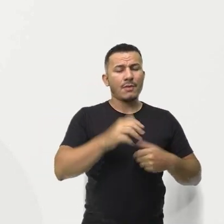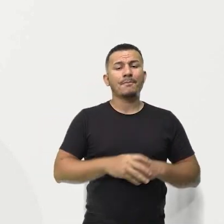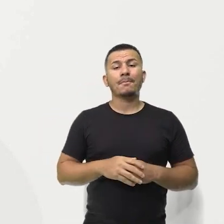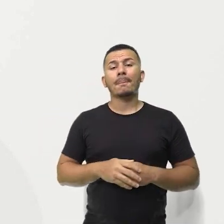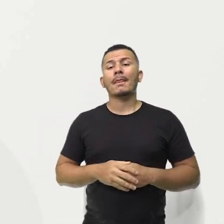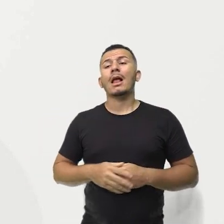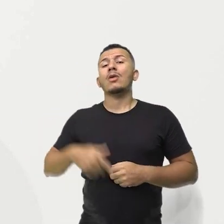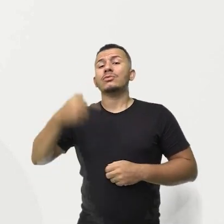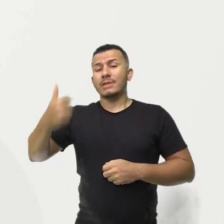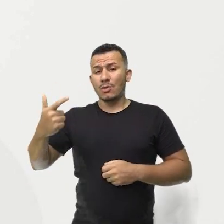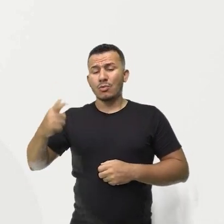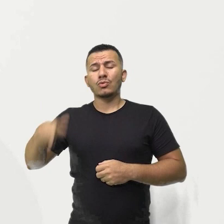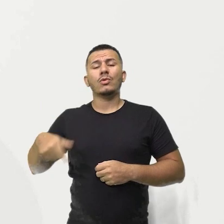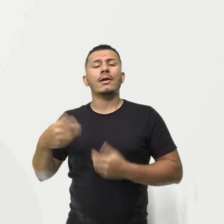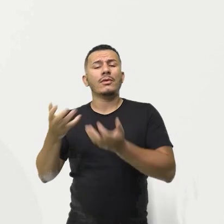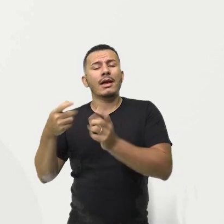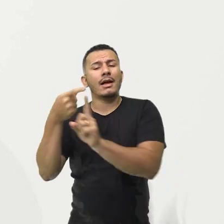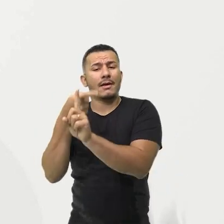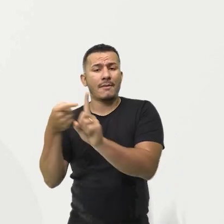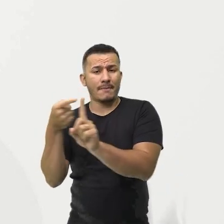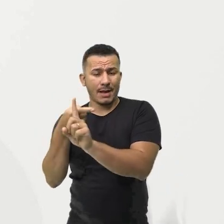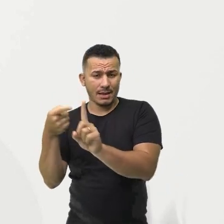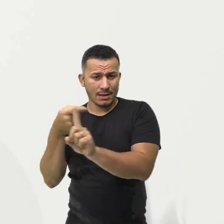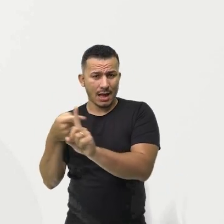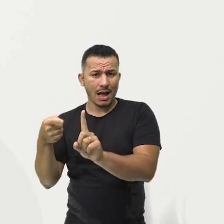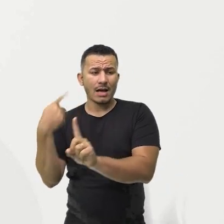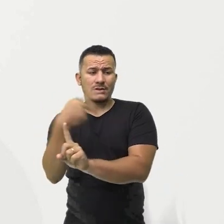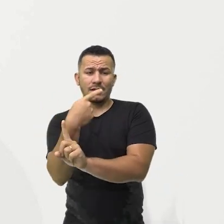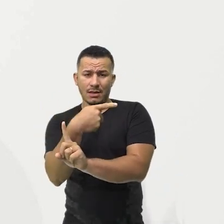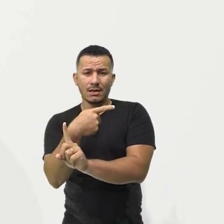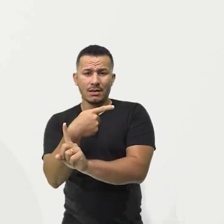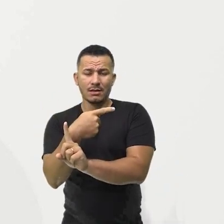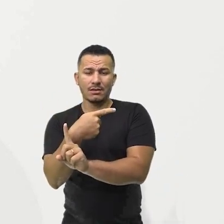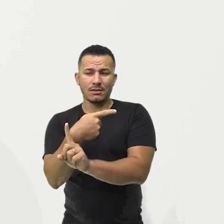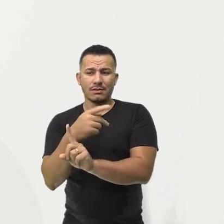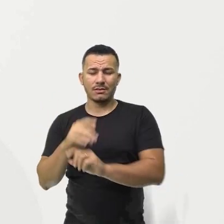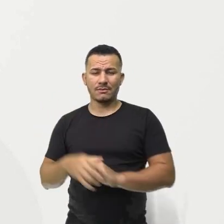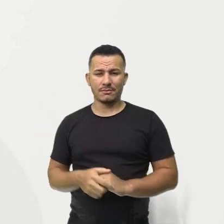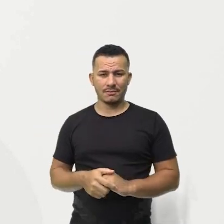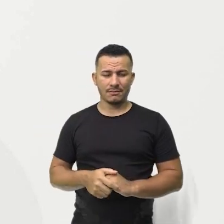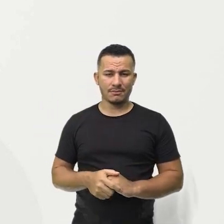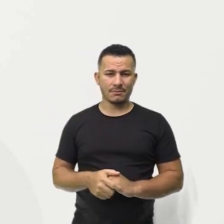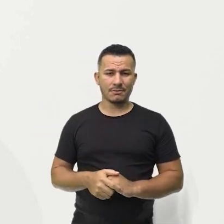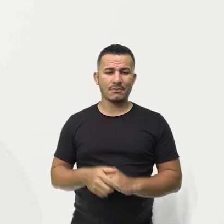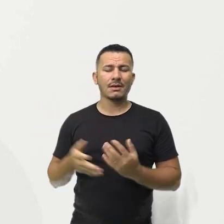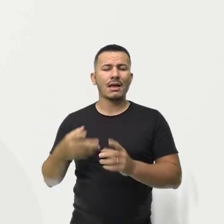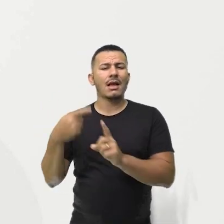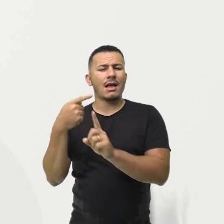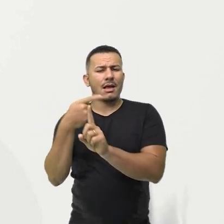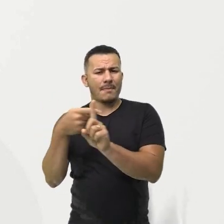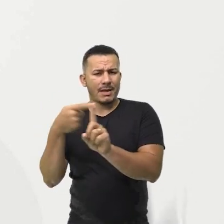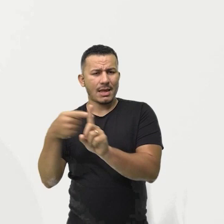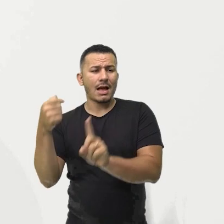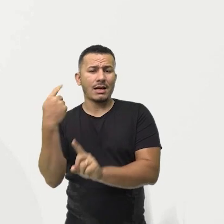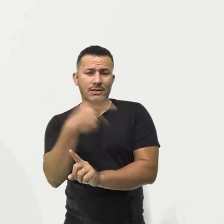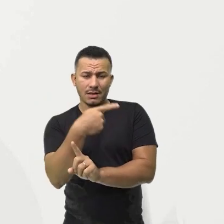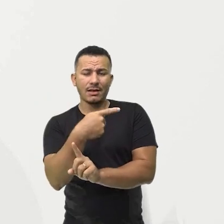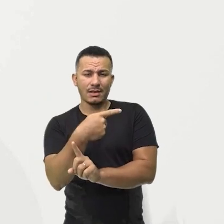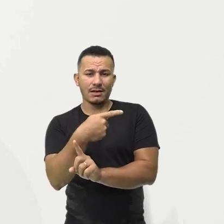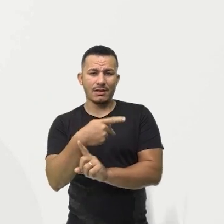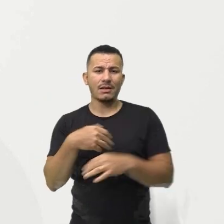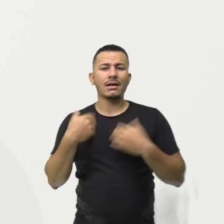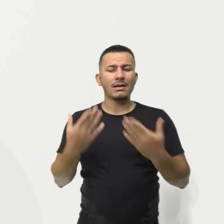reduzir, ó. Então, não tem que dividir as coordenadas. Reduzir o polígono no qual desenhou de modo que o outro polígono seja